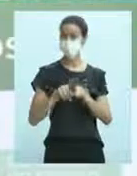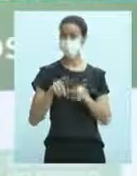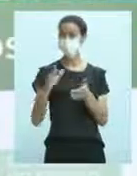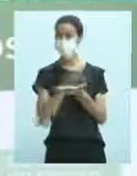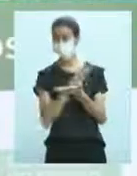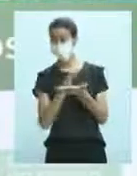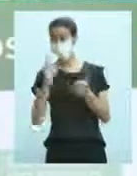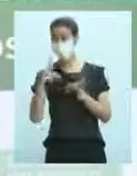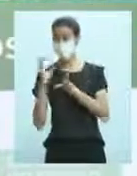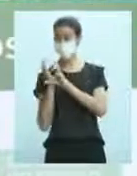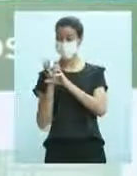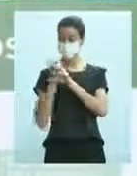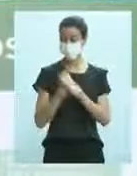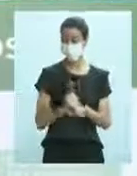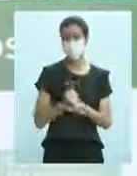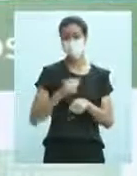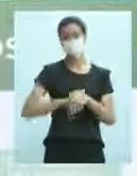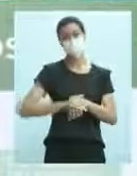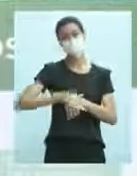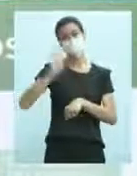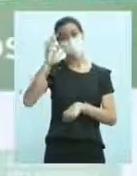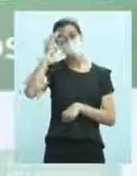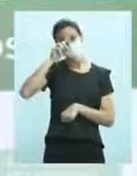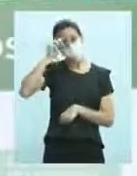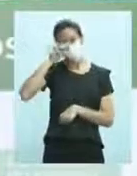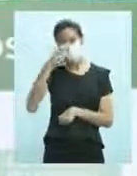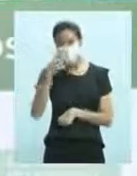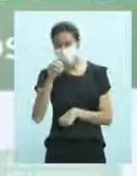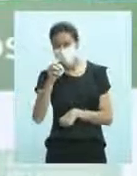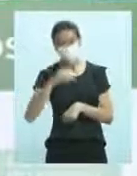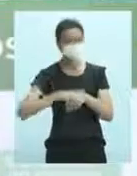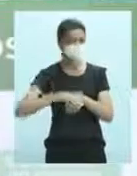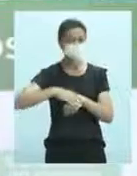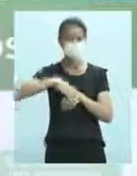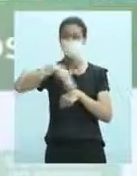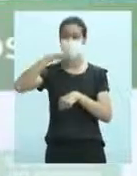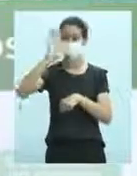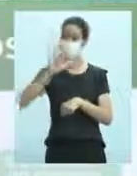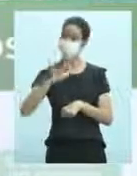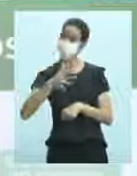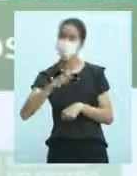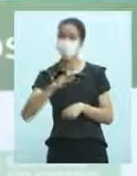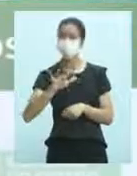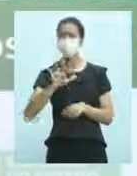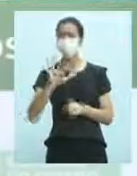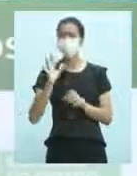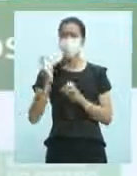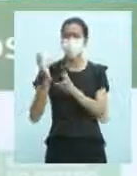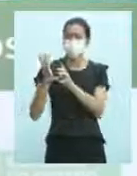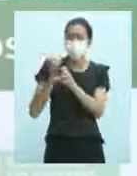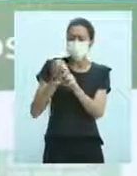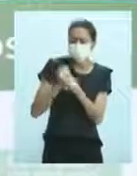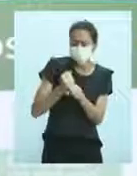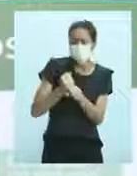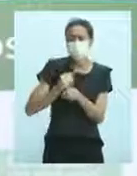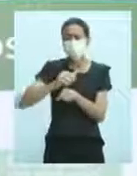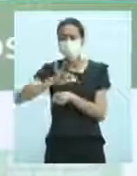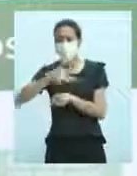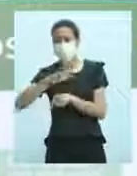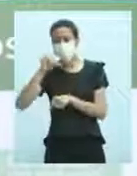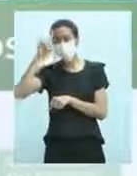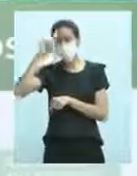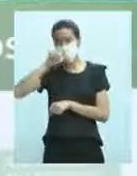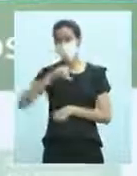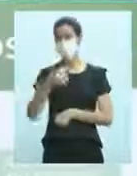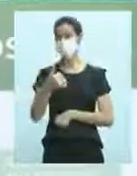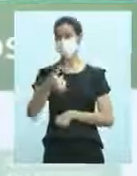dias mas a média dos pacientes de uti do mato grosso do sul está em cerca de 19 dias e esta é